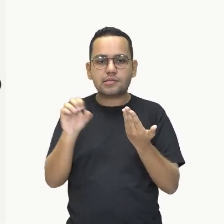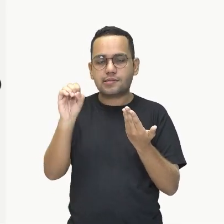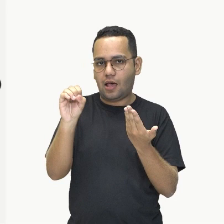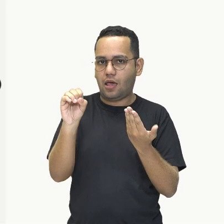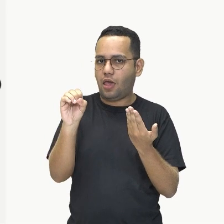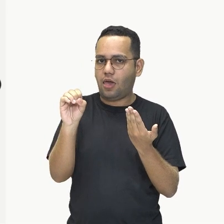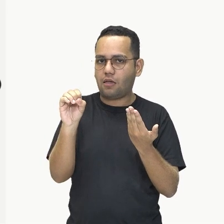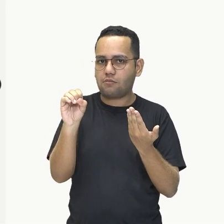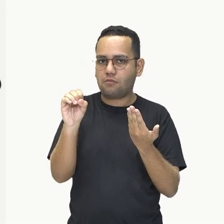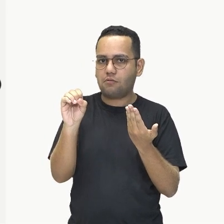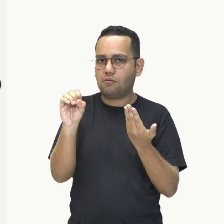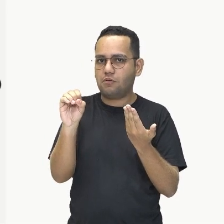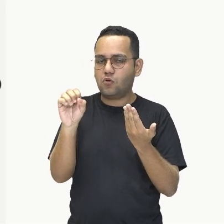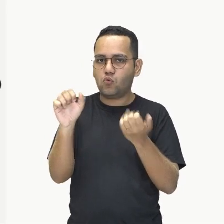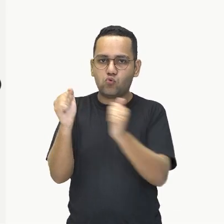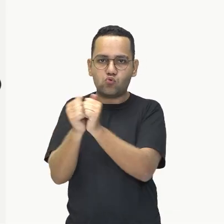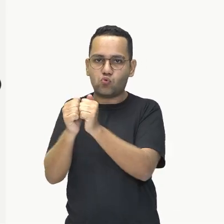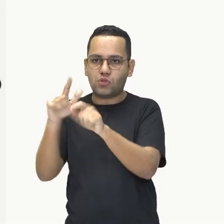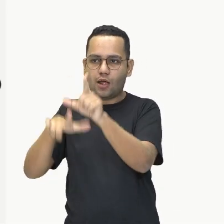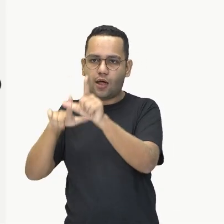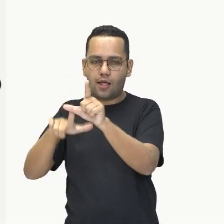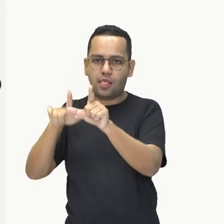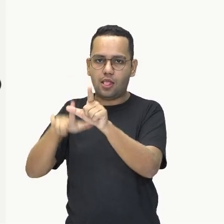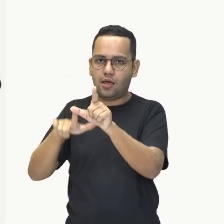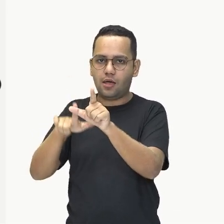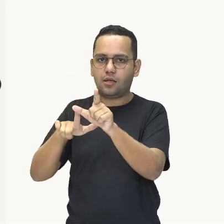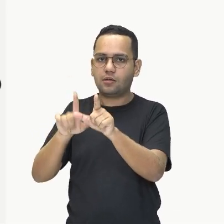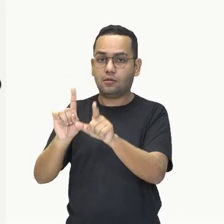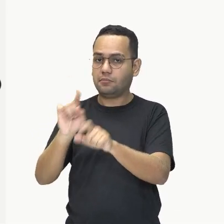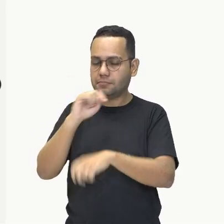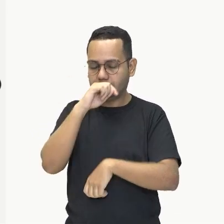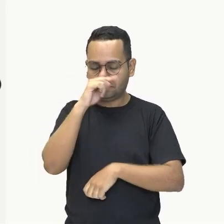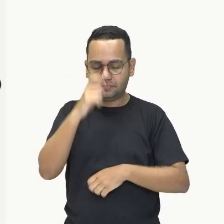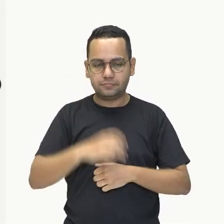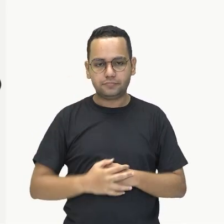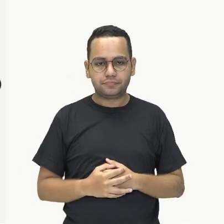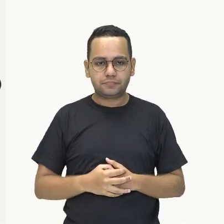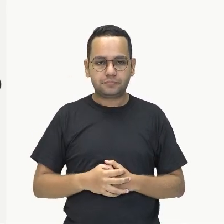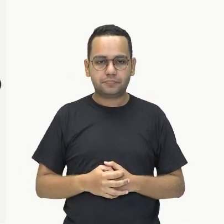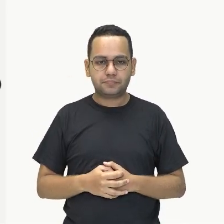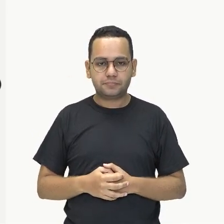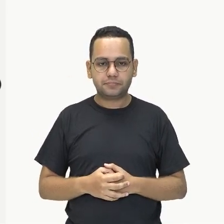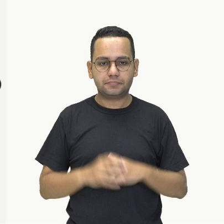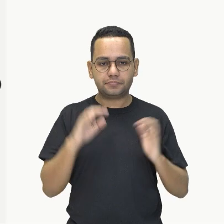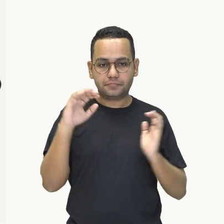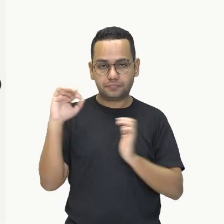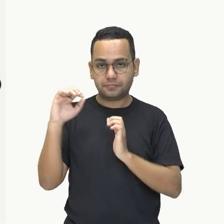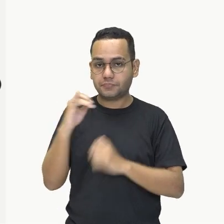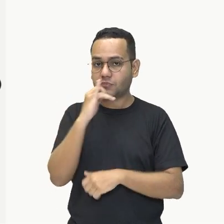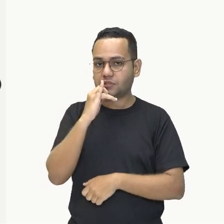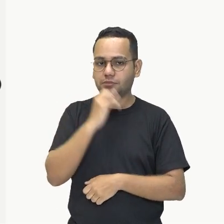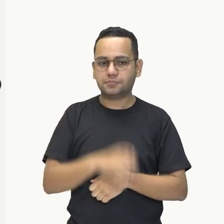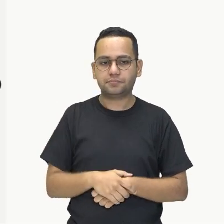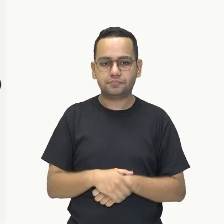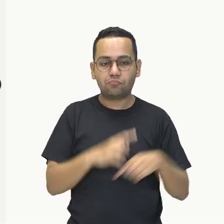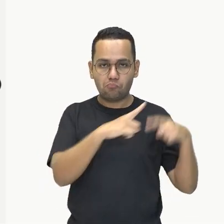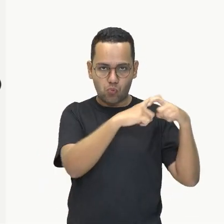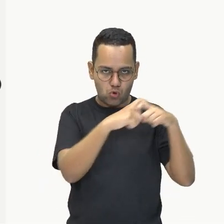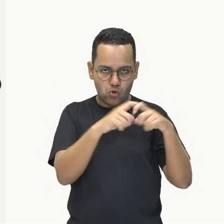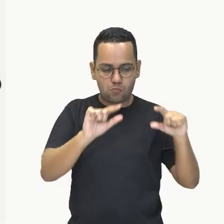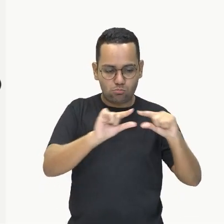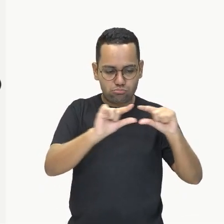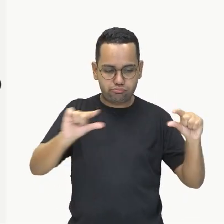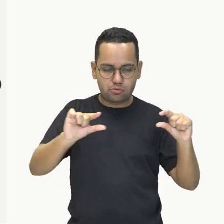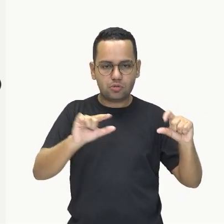que o texto está querendo nos dizer. Ó. Temos aqui o nosso exemplo. Dentro desse exemplo, eu tenho x e